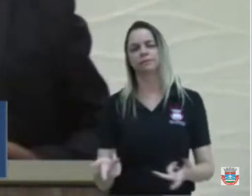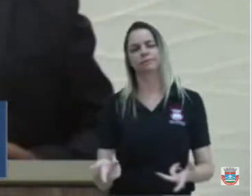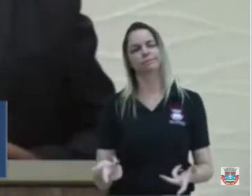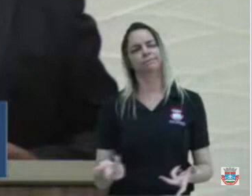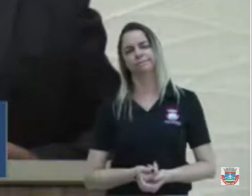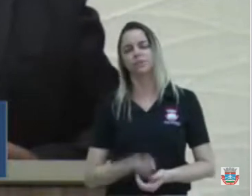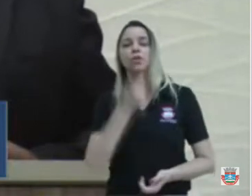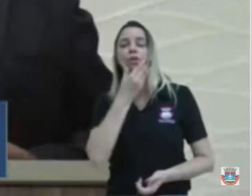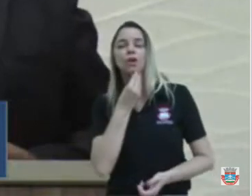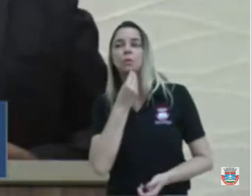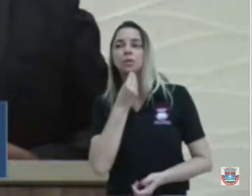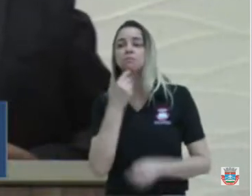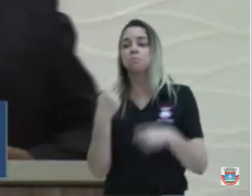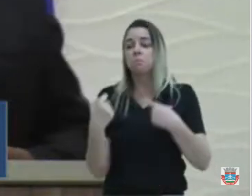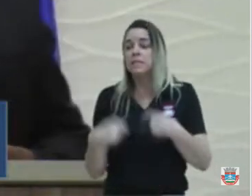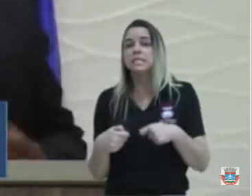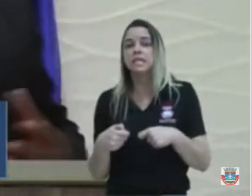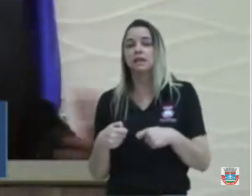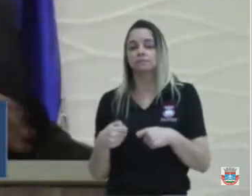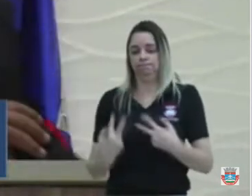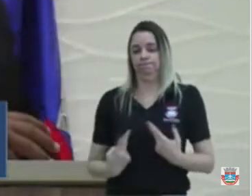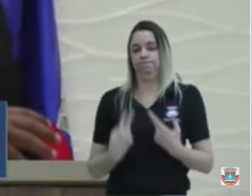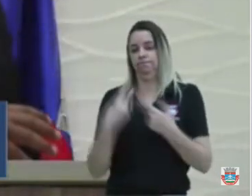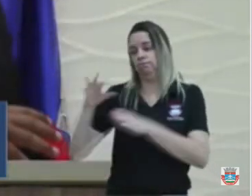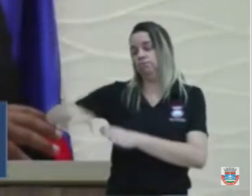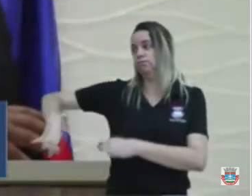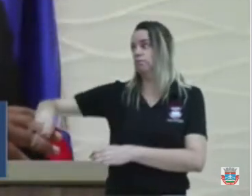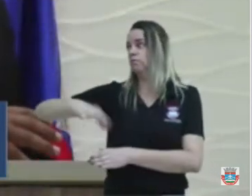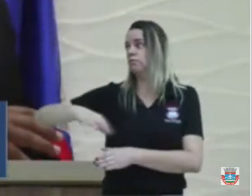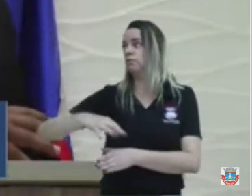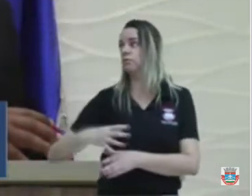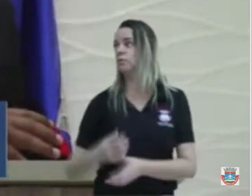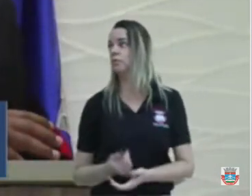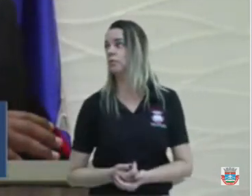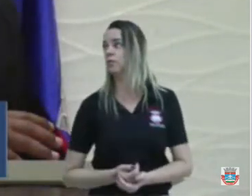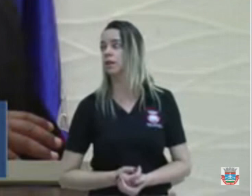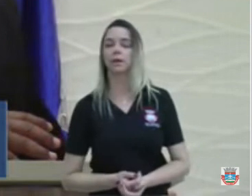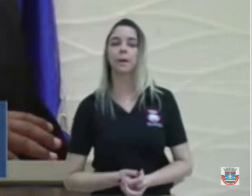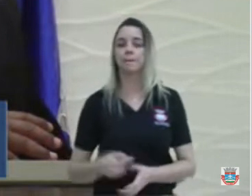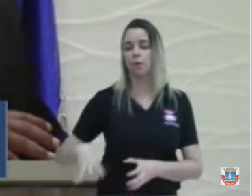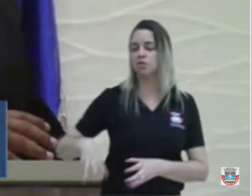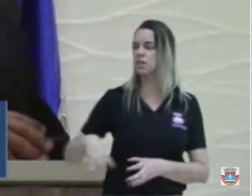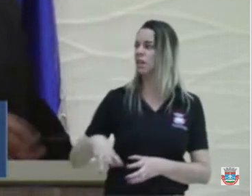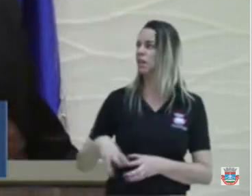de uma cirurgia em Espírito Santo, colocou uma bolsa, aquela bolsa de colostomia.